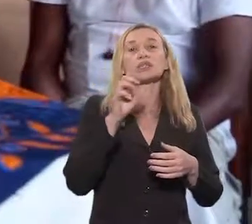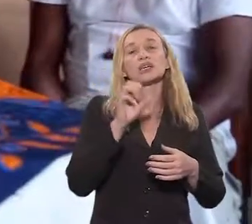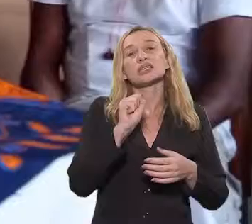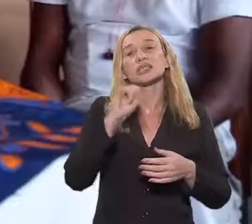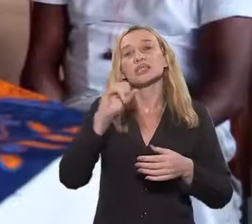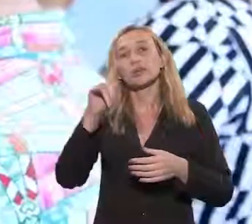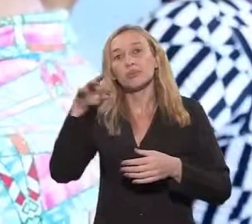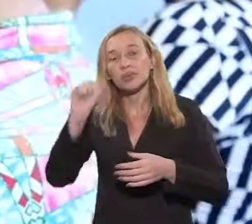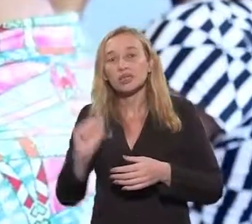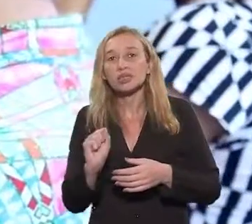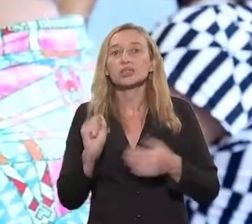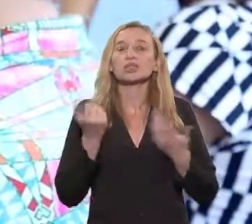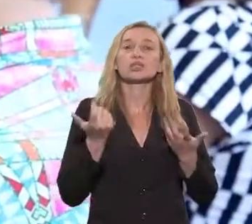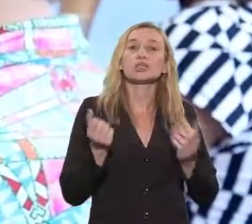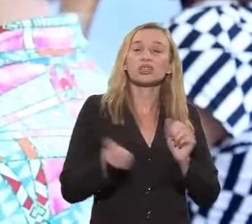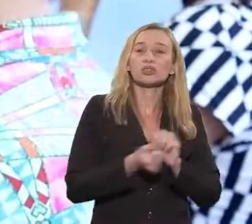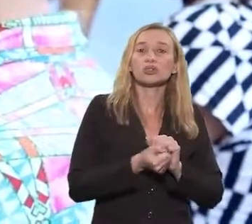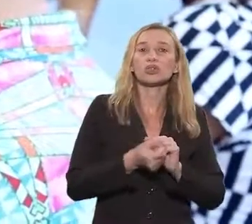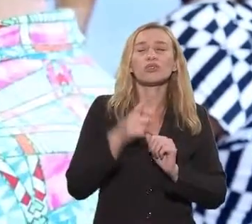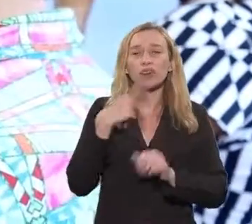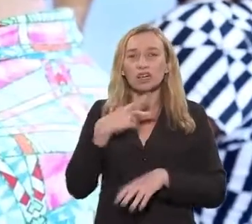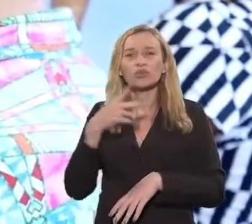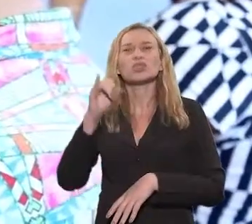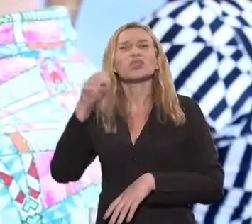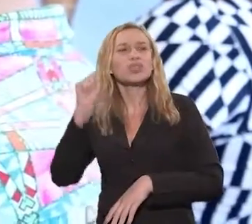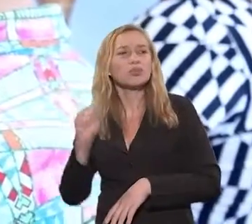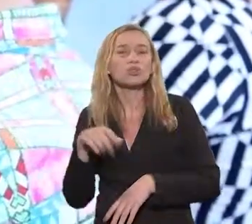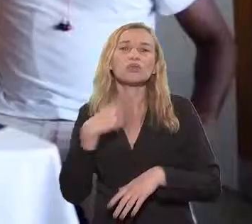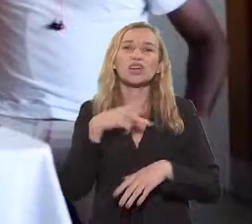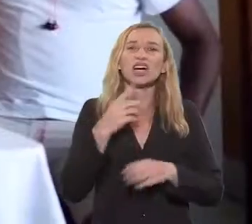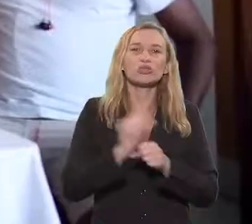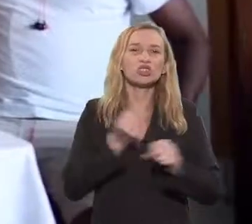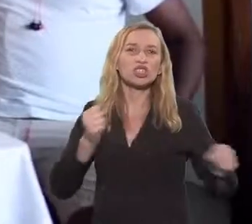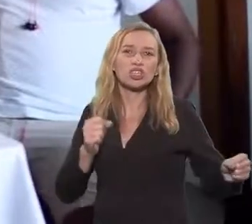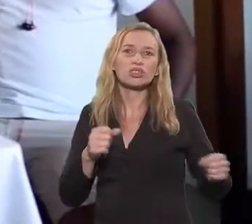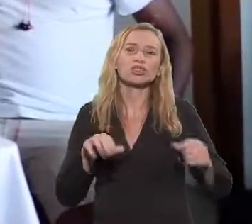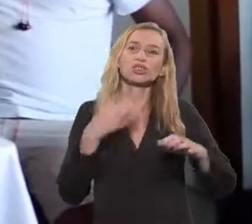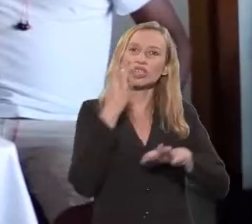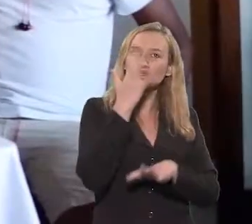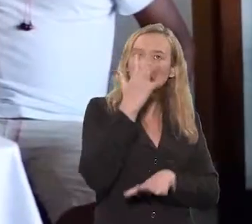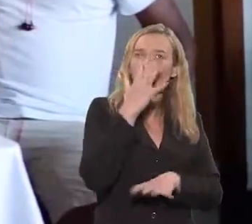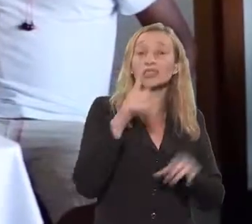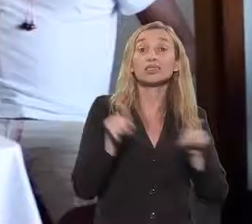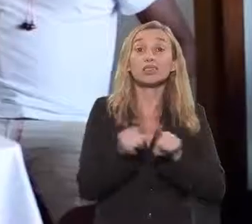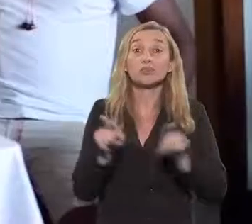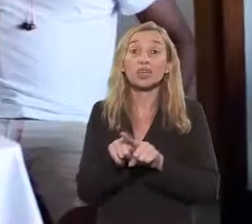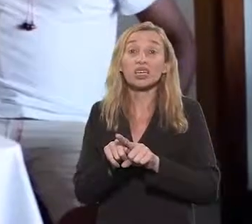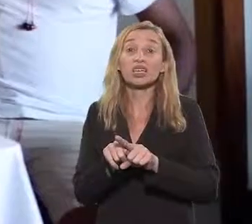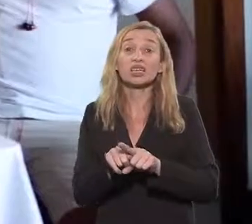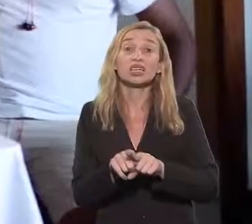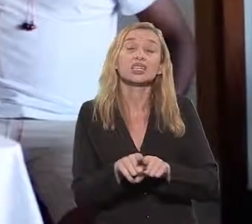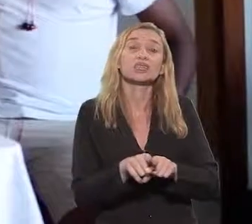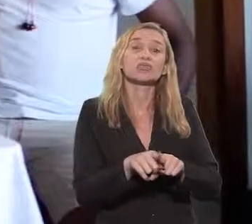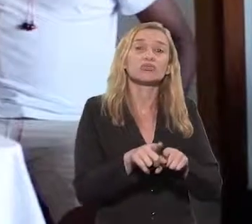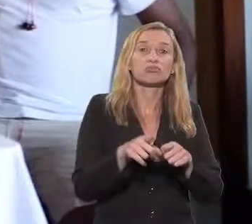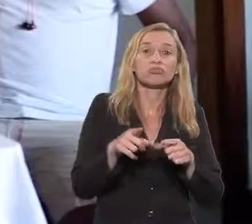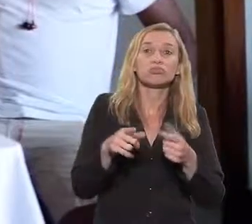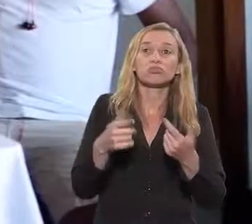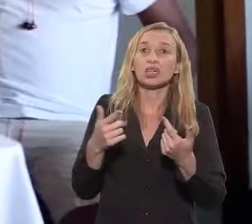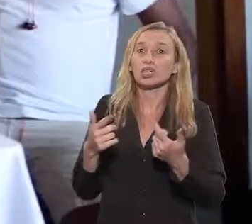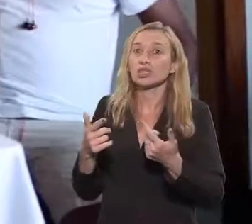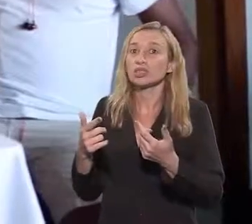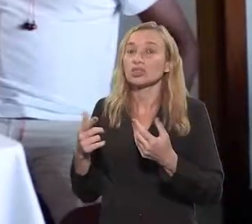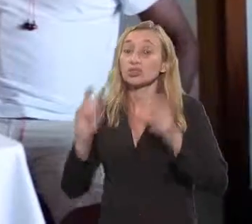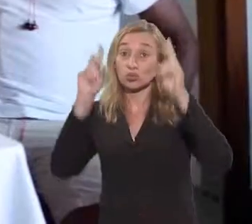nossa tarde. E aí a gente falou assim, Simas, vamos falar dos grandes carnavais e principalmente das polêmicas. Sabe essas polêmicas